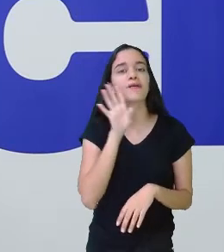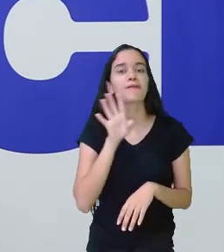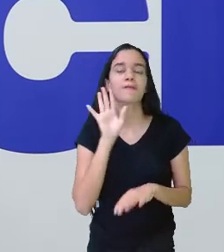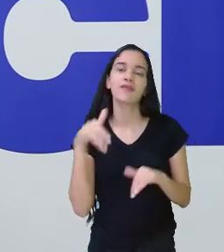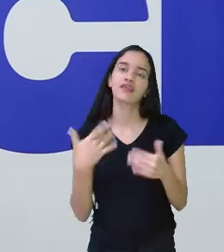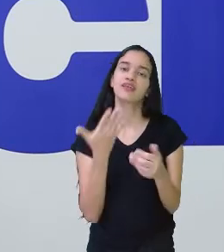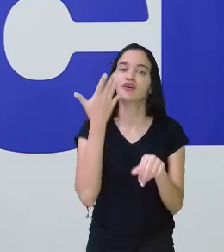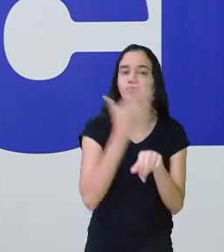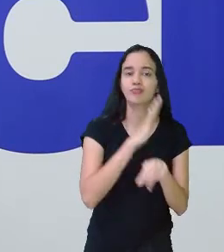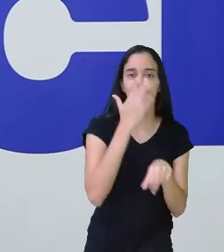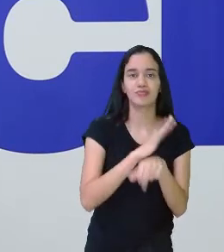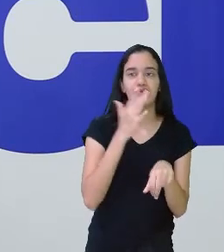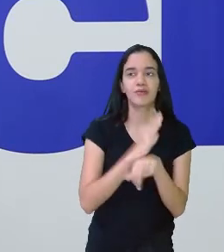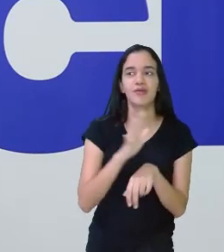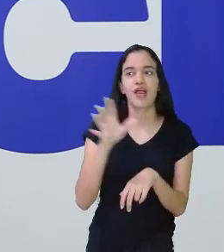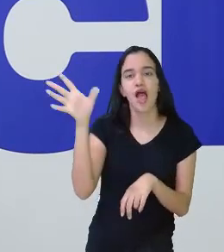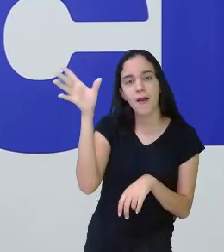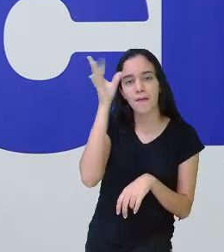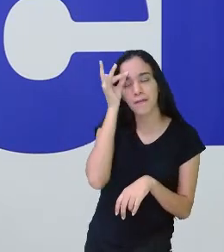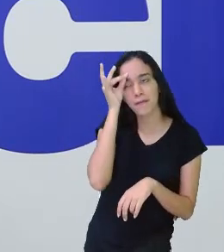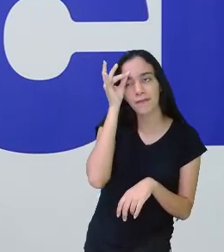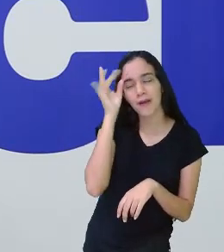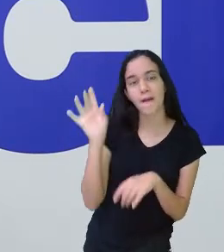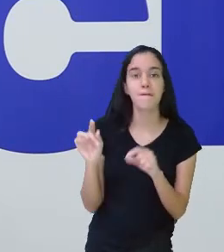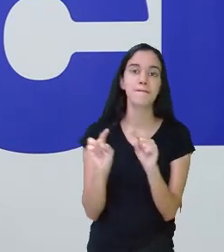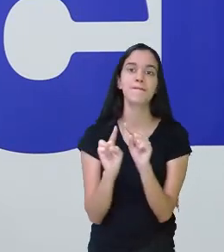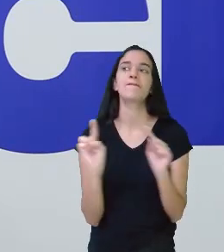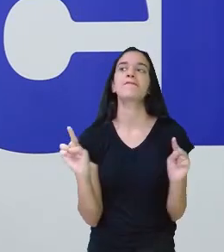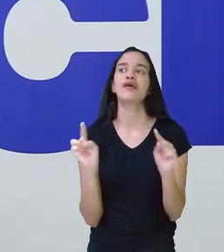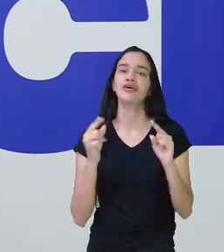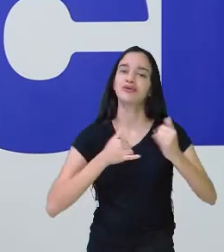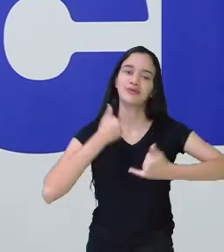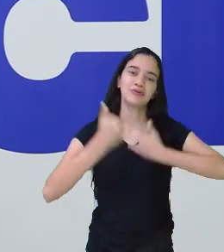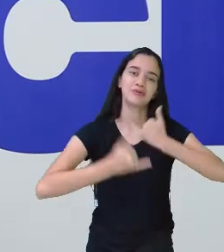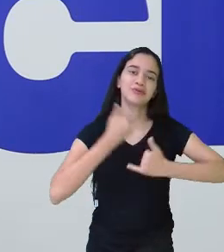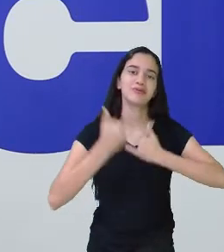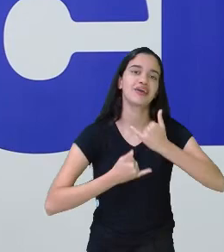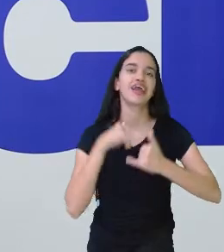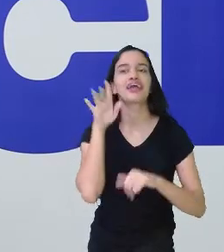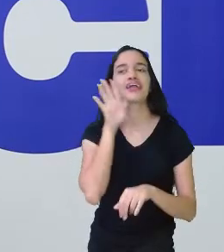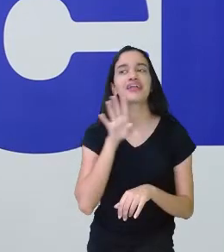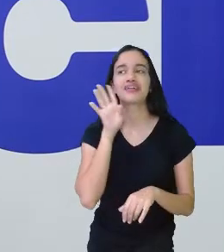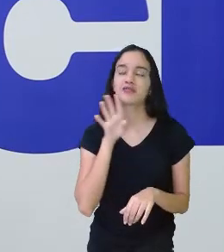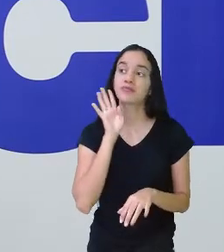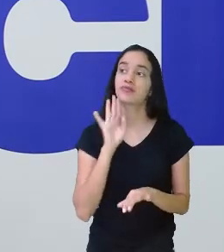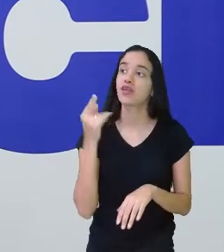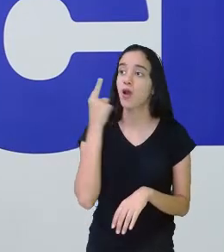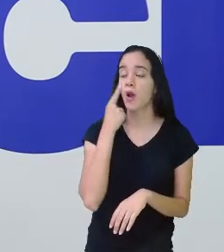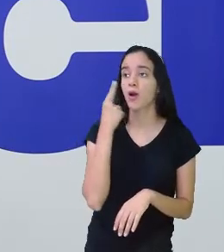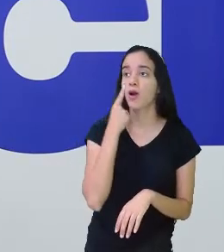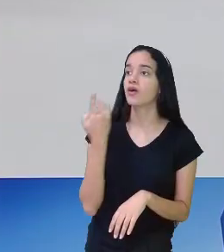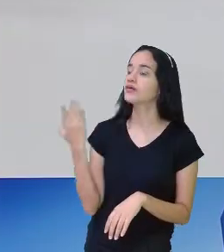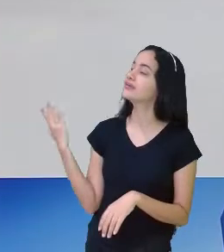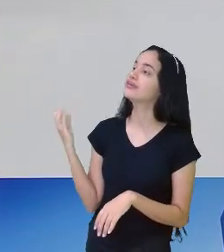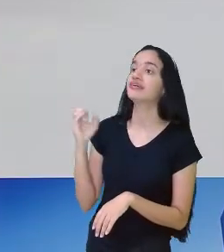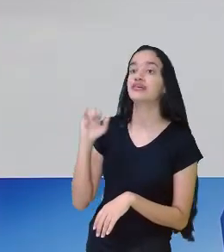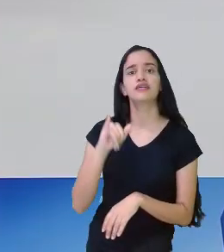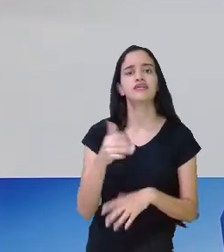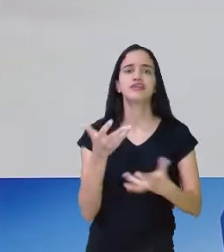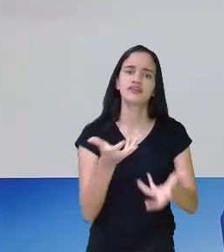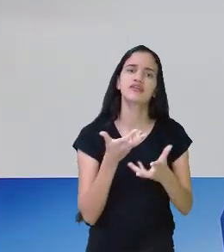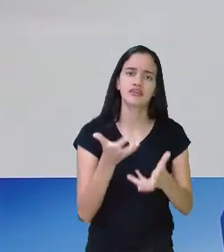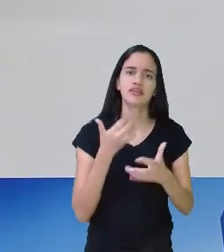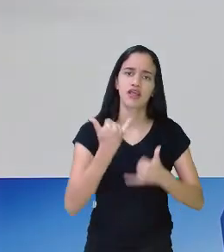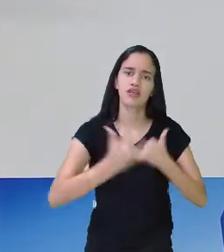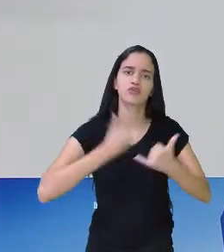que exercitar um pouquinho mais a minha memória, mas o jogo é legal. Isso mesmo, gente. E olha só, se quiserem jogar,